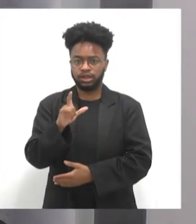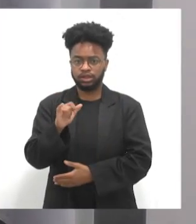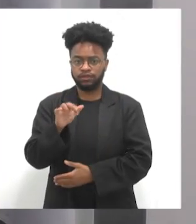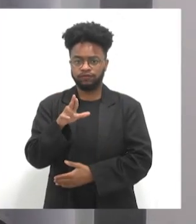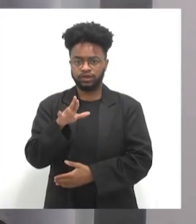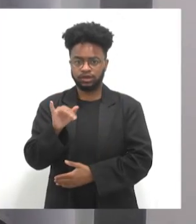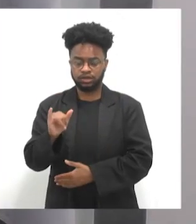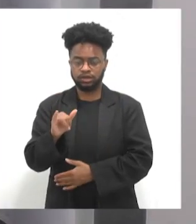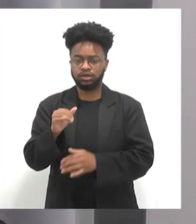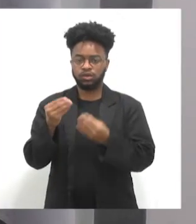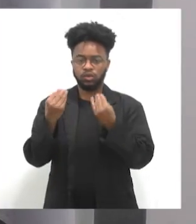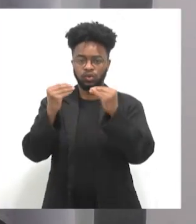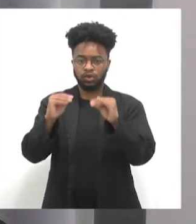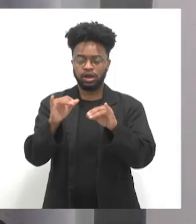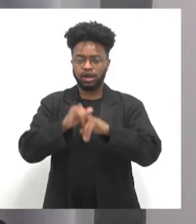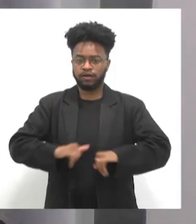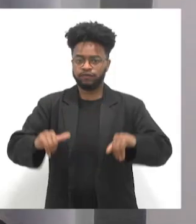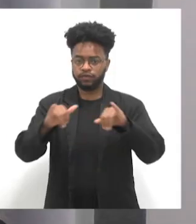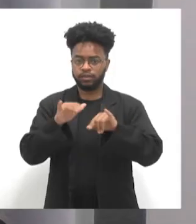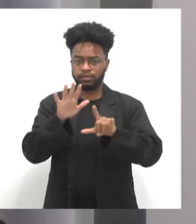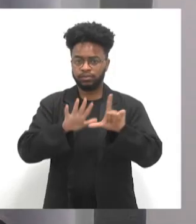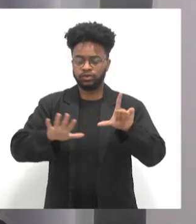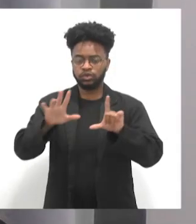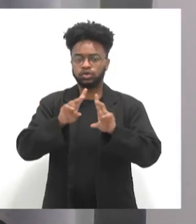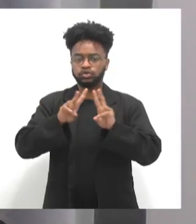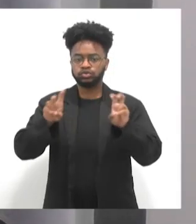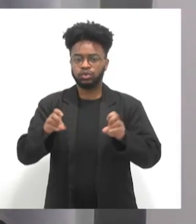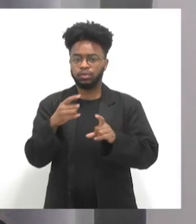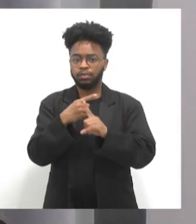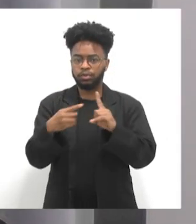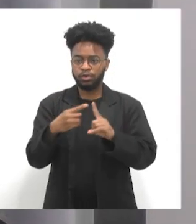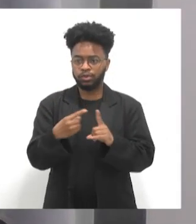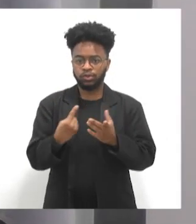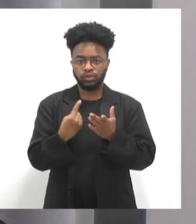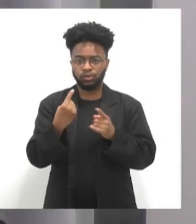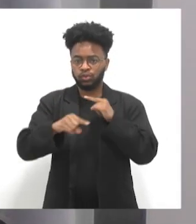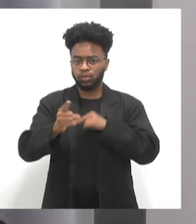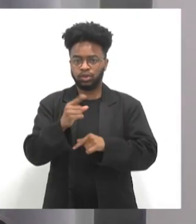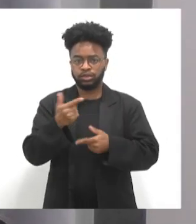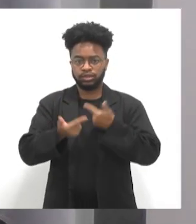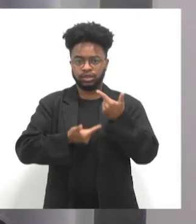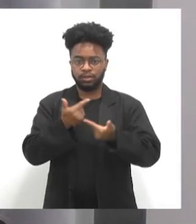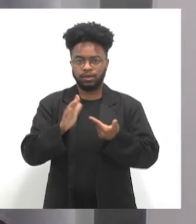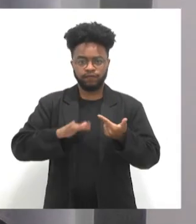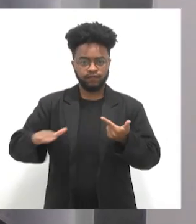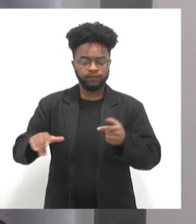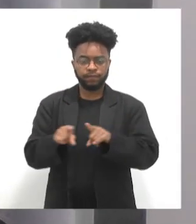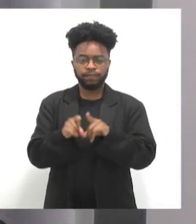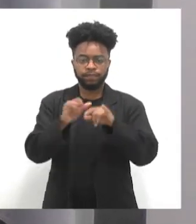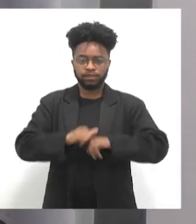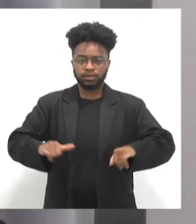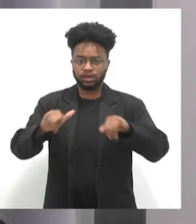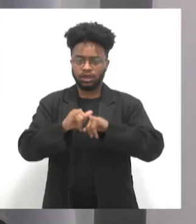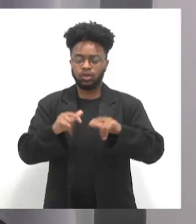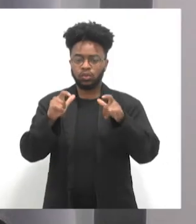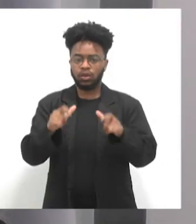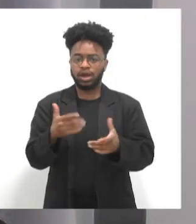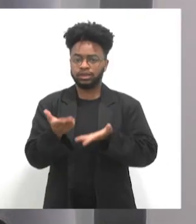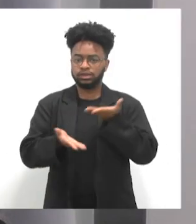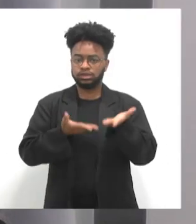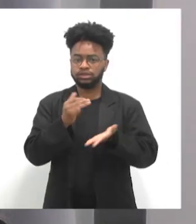incluírem aviso em suas plataformas informativas sobre a proibição e não pactuação com trabalho infantil, bem como a divulgação de canais de atendimento